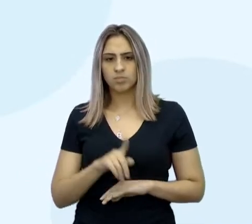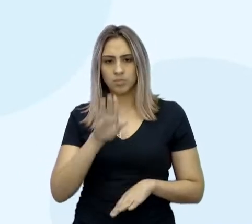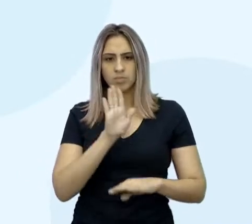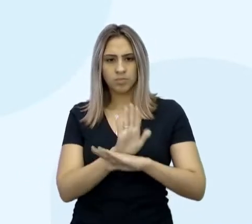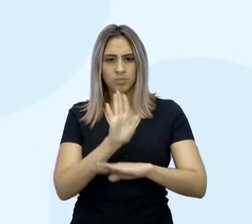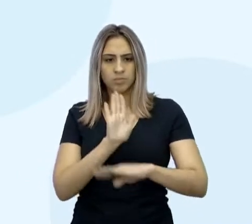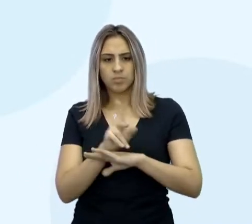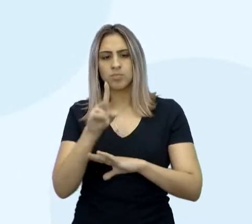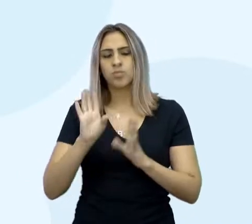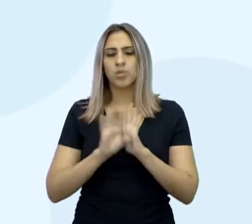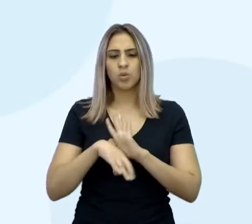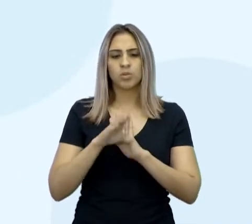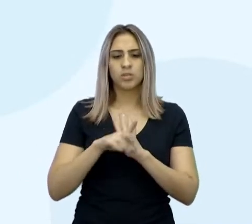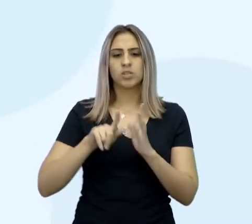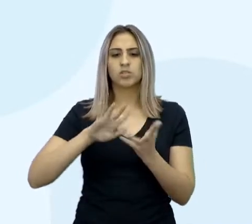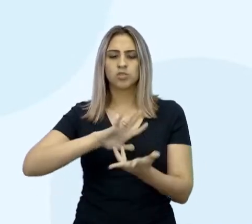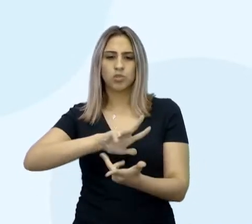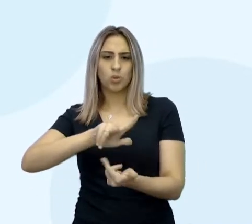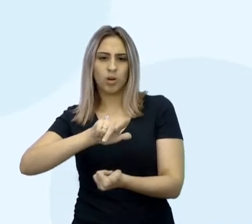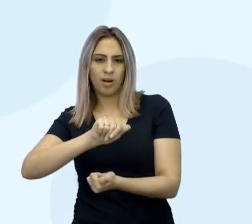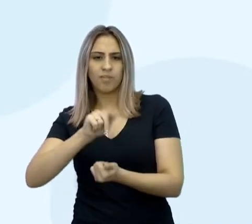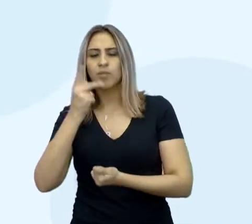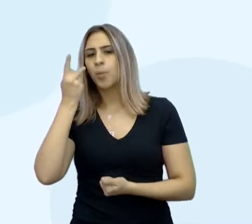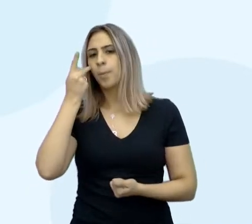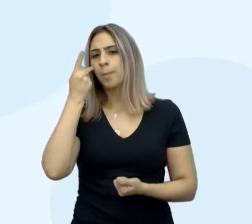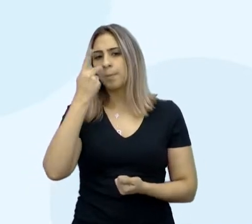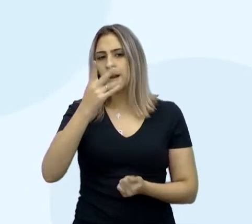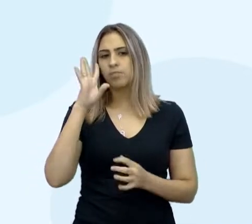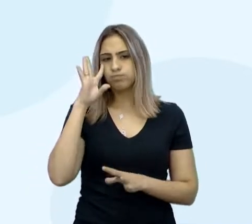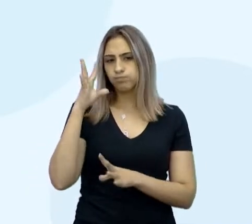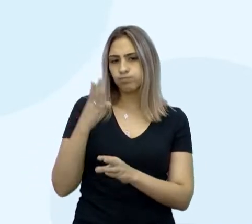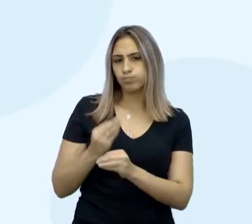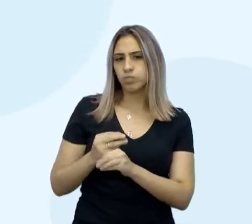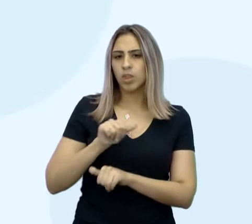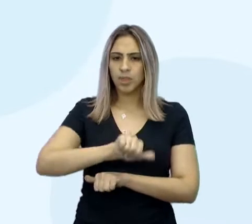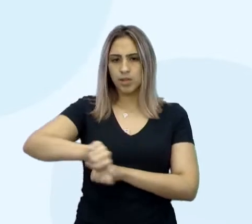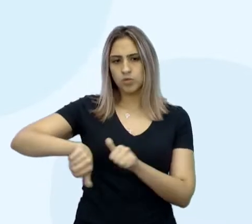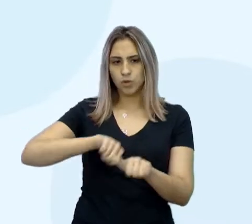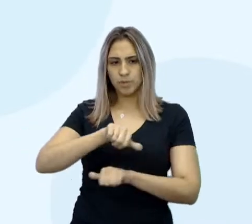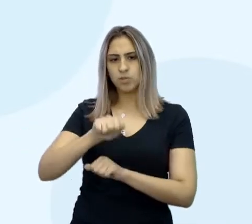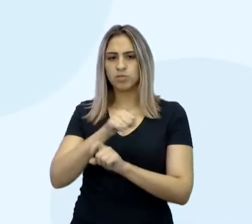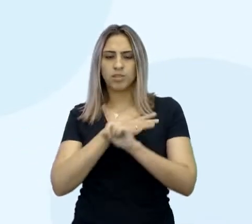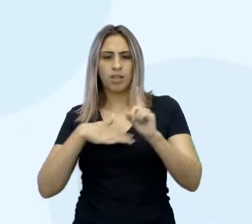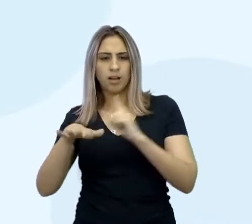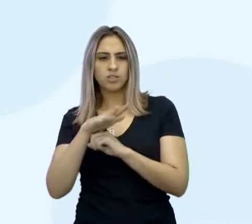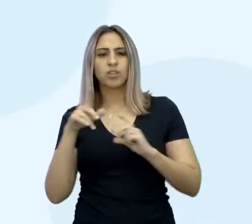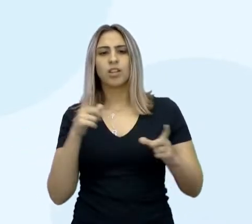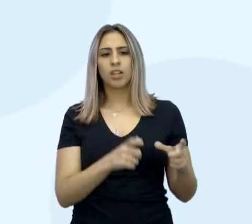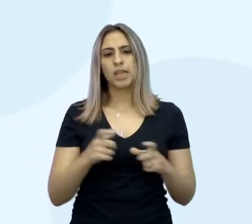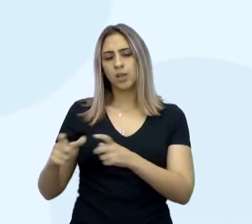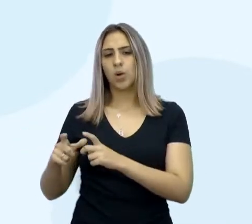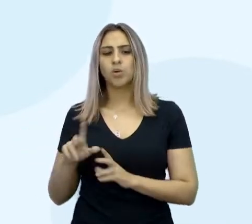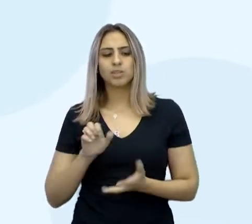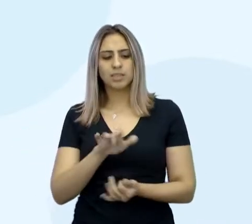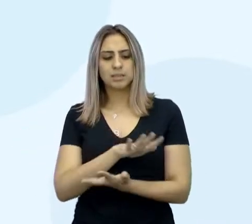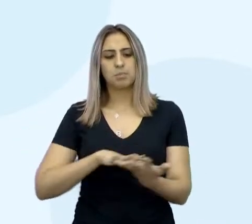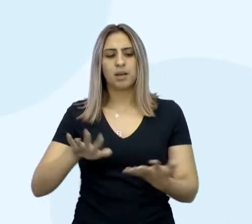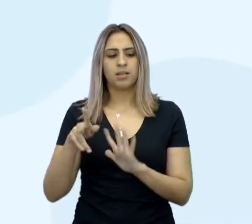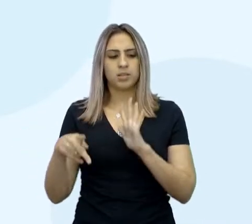contribuições dos conceitos geográficos para a compreensão das transformações na sociedade, território